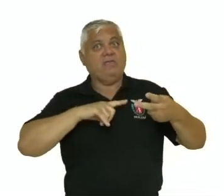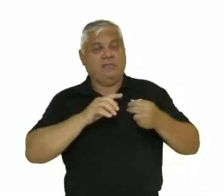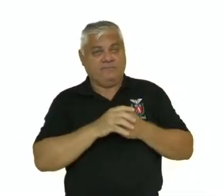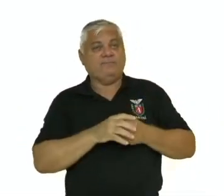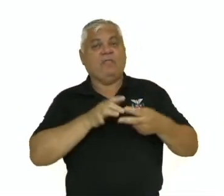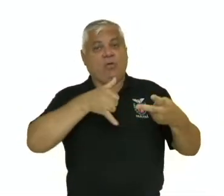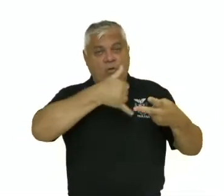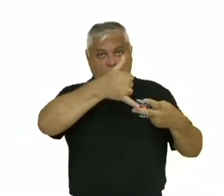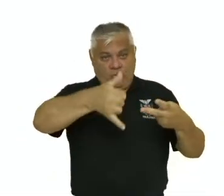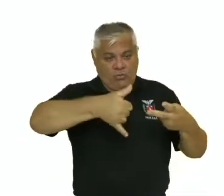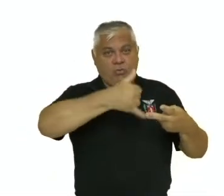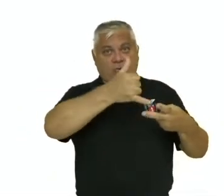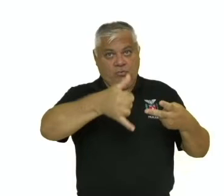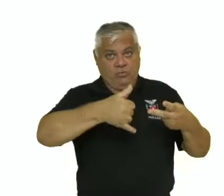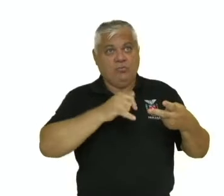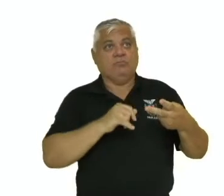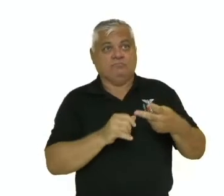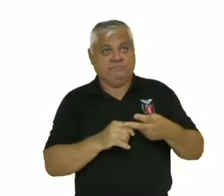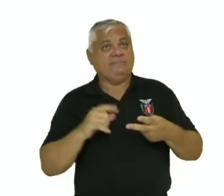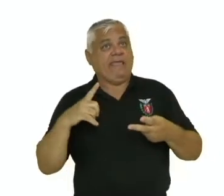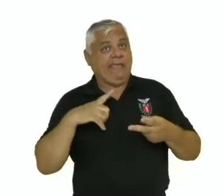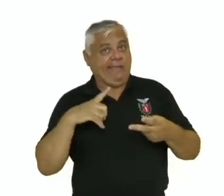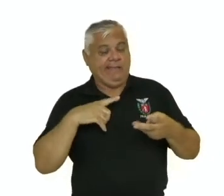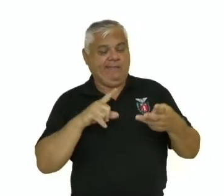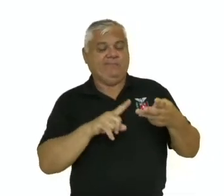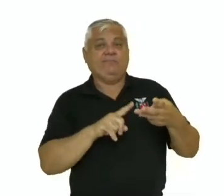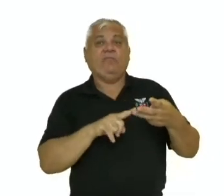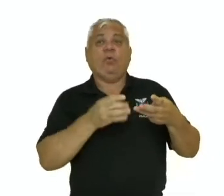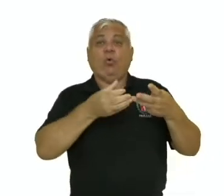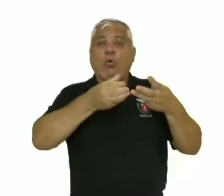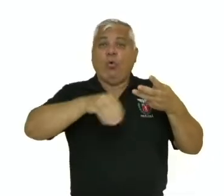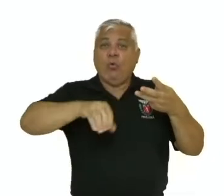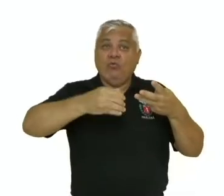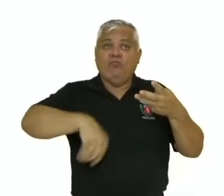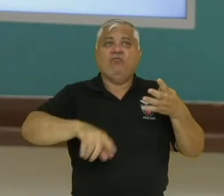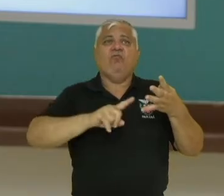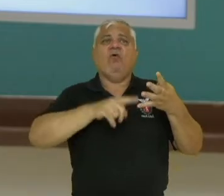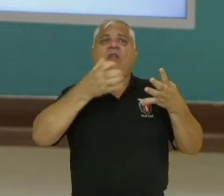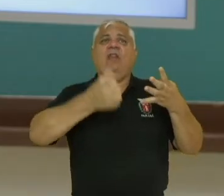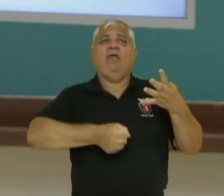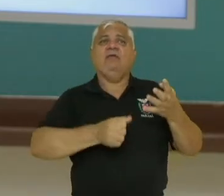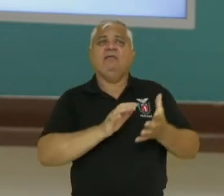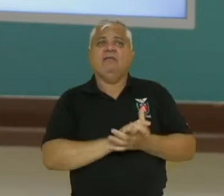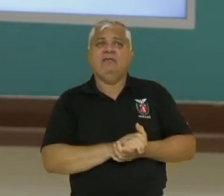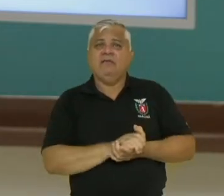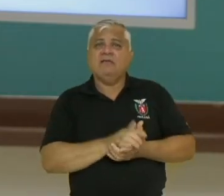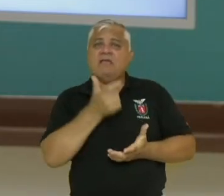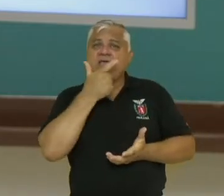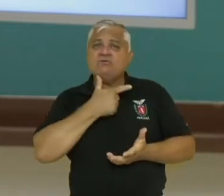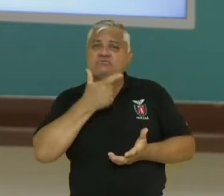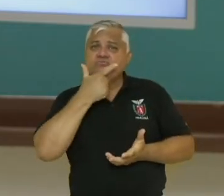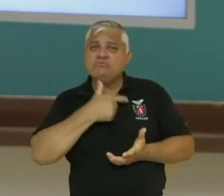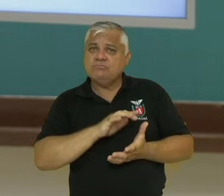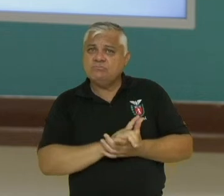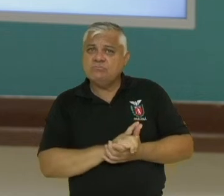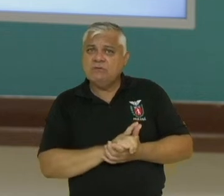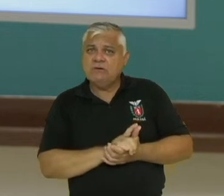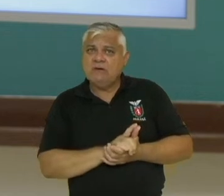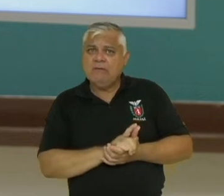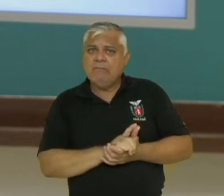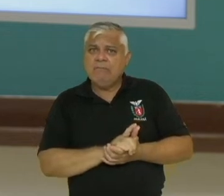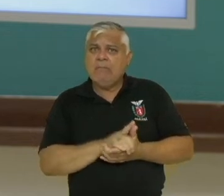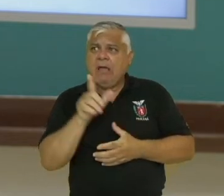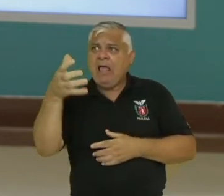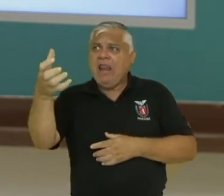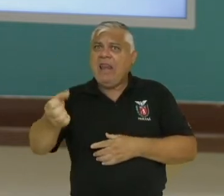animal, eles passam por alguns processos associados, ovos e leite. Ah, mas Fabiano, o leite veio da